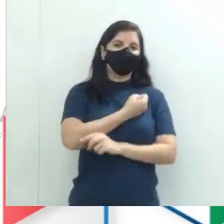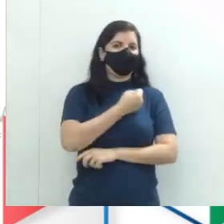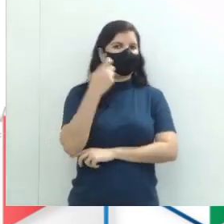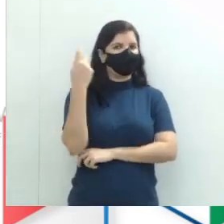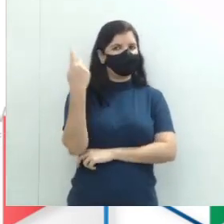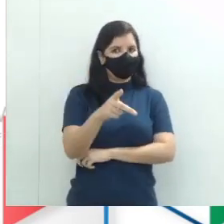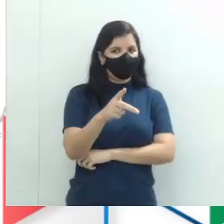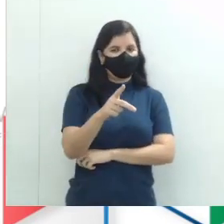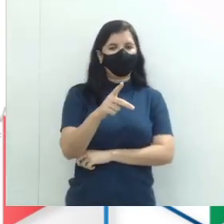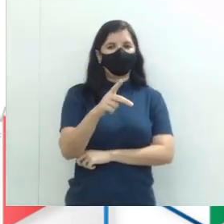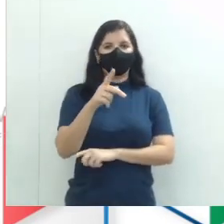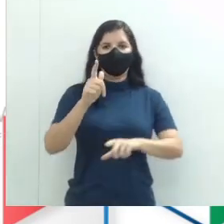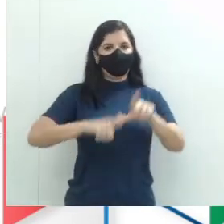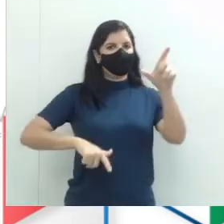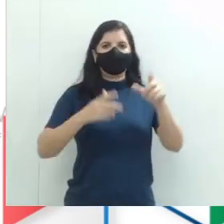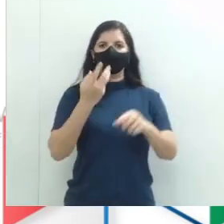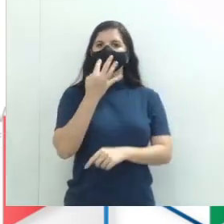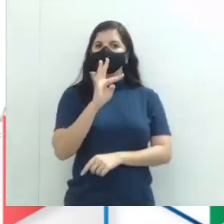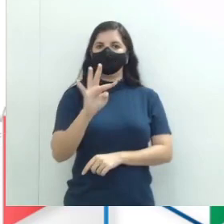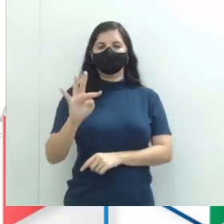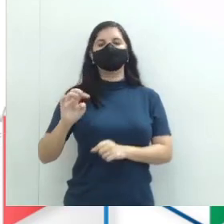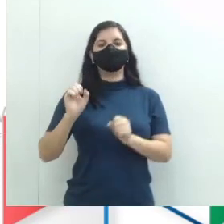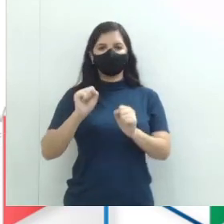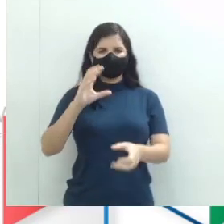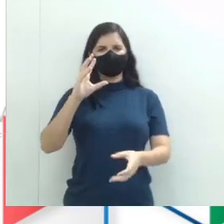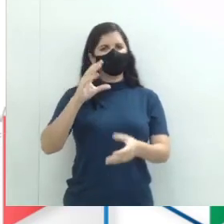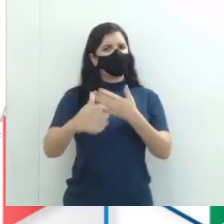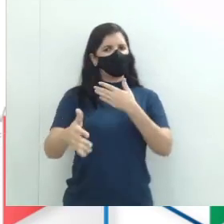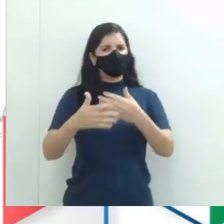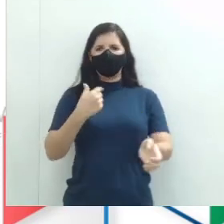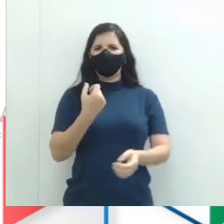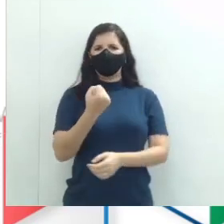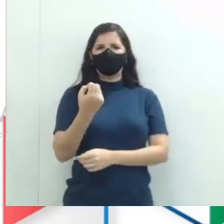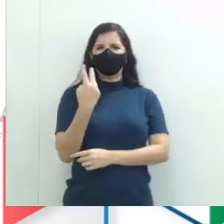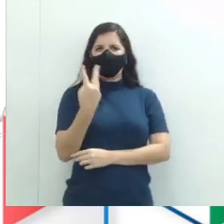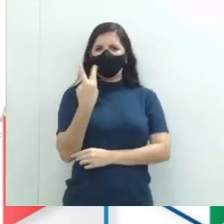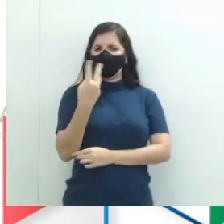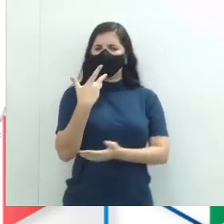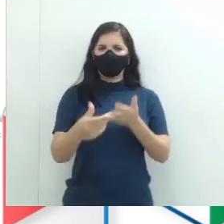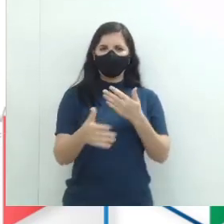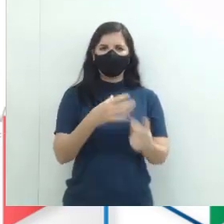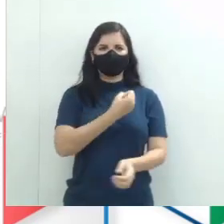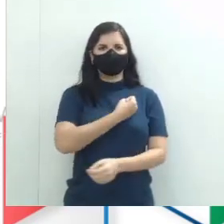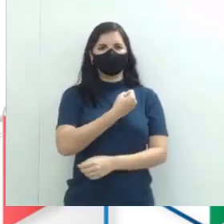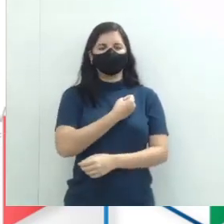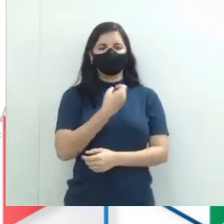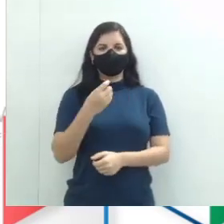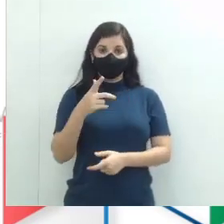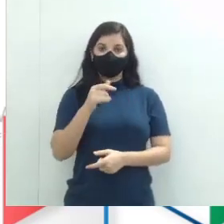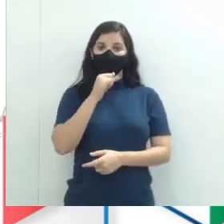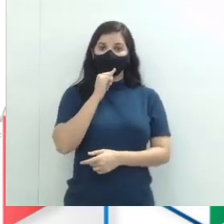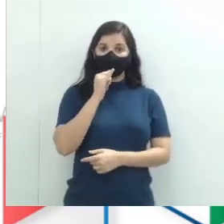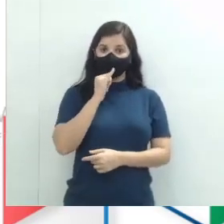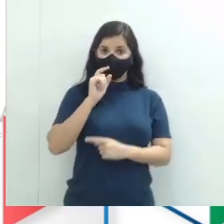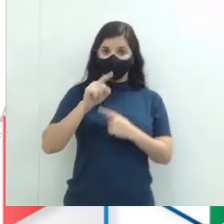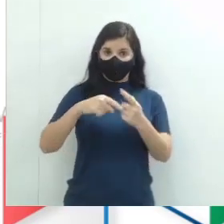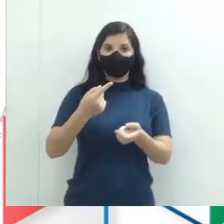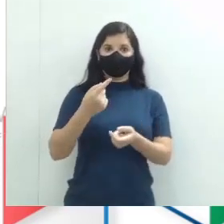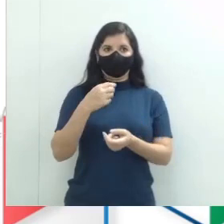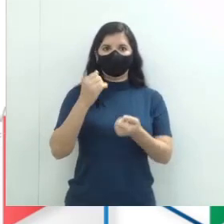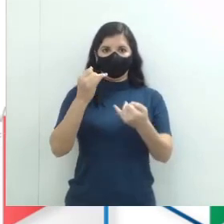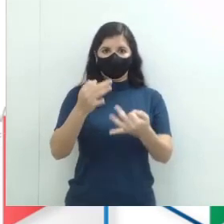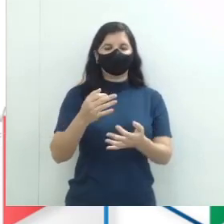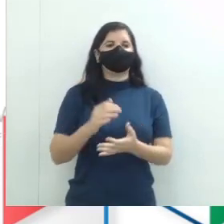valor que é incógnita, pode ser resumido em diferentes valores e situações. Vou trazer um exemplo para depois a gente explicar como que resolve,